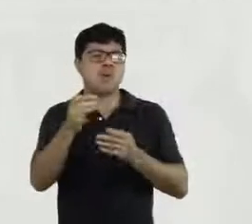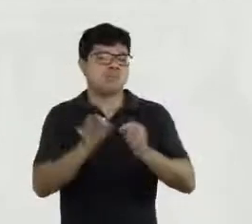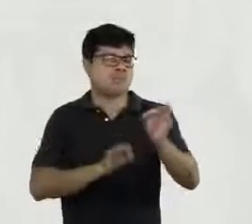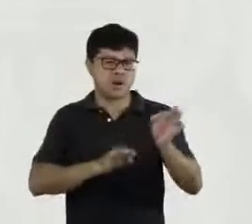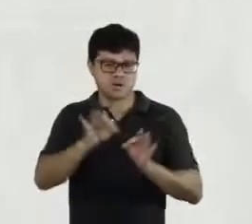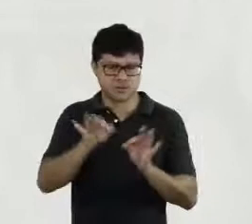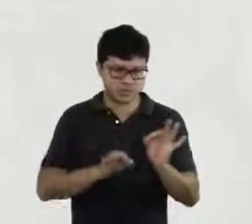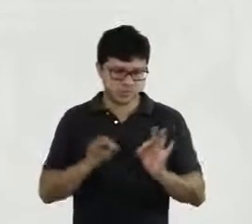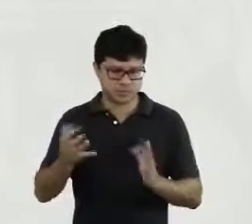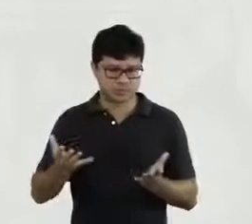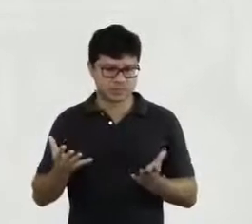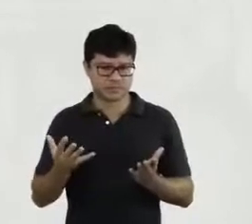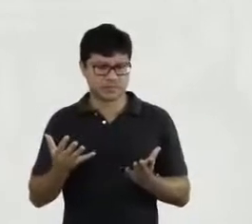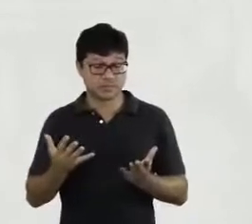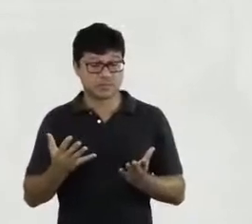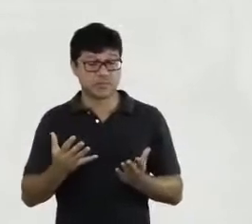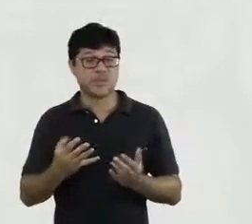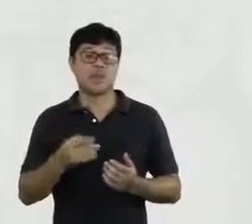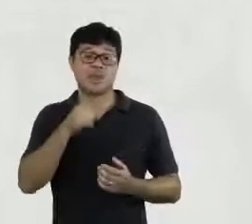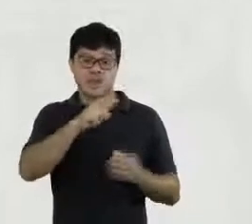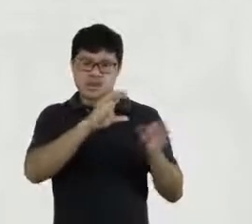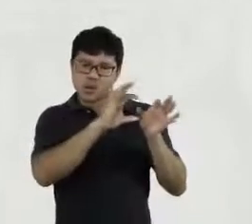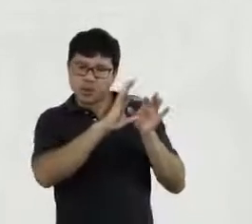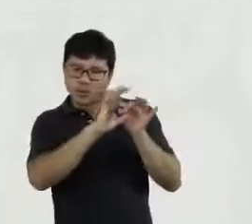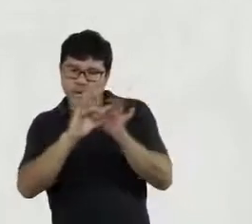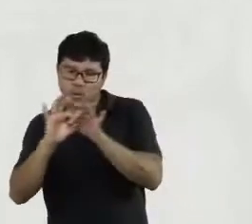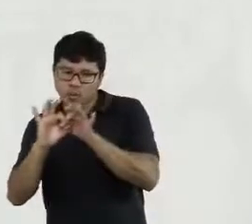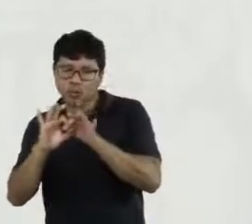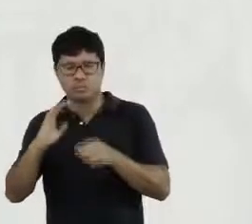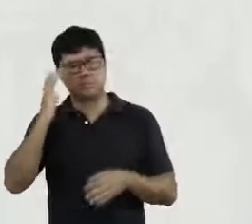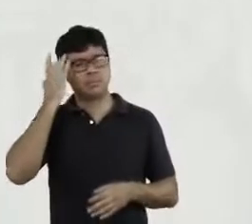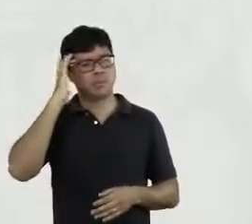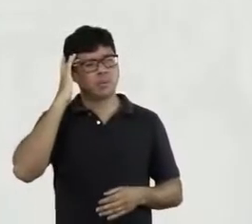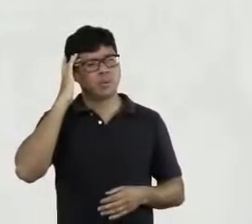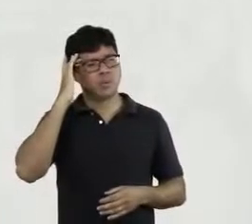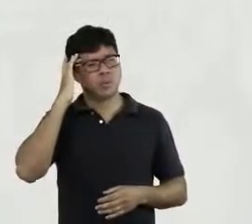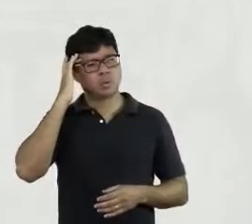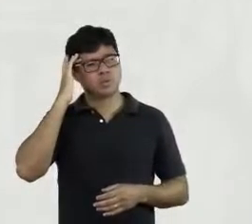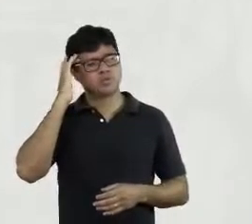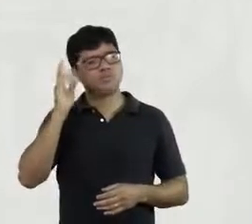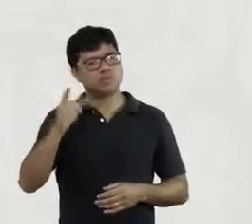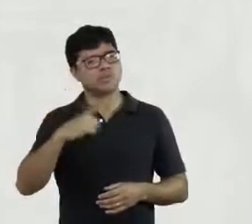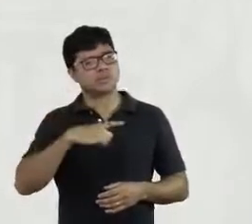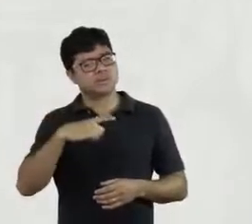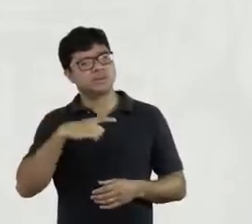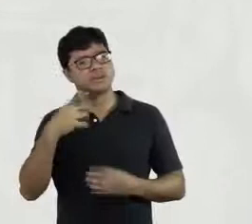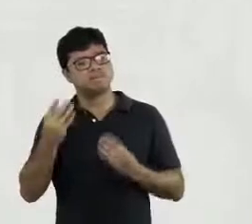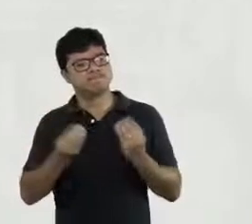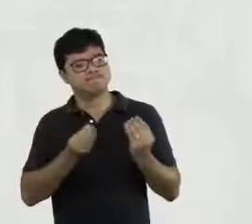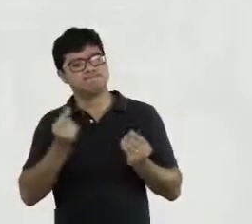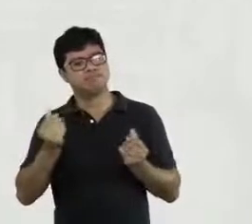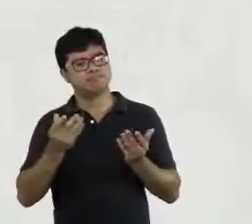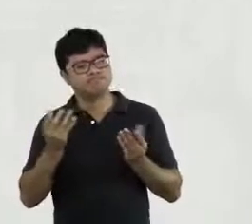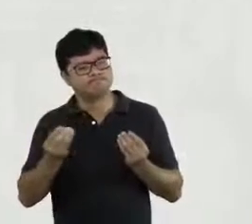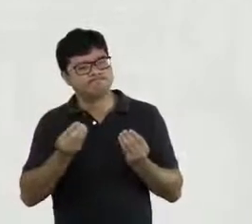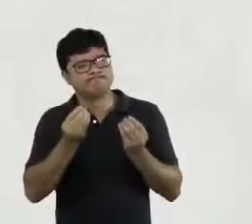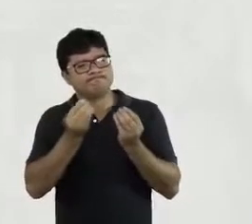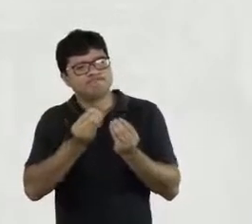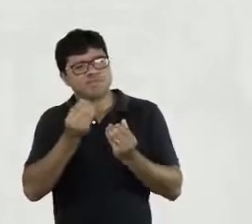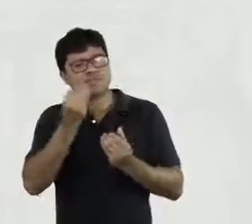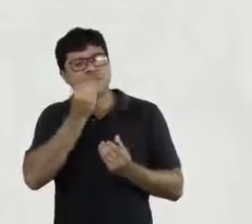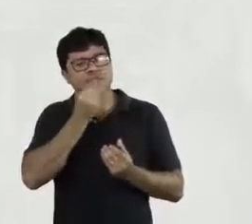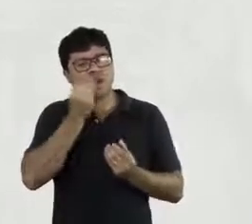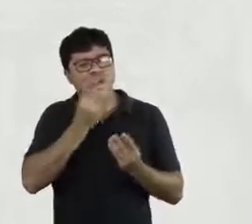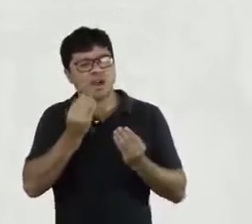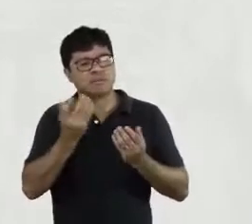planejou. Nesse contexto, acho fluido demais, frágil demais,